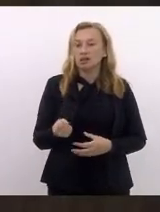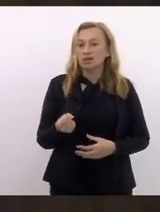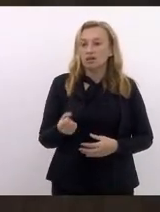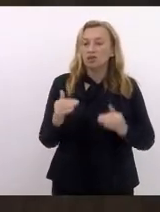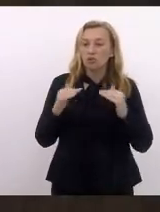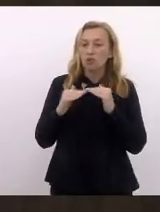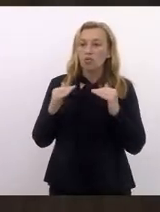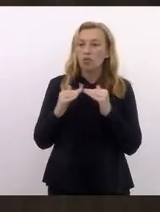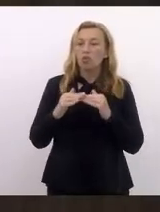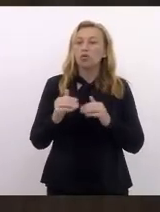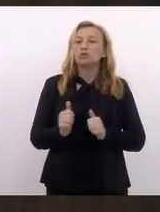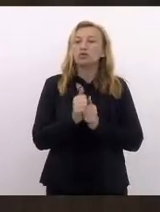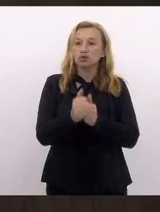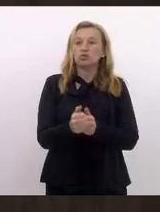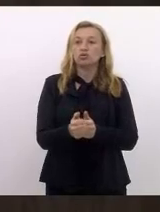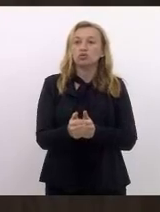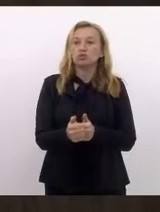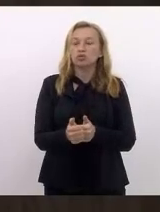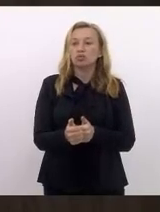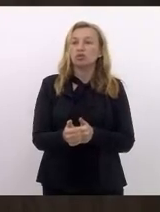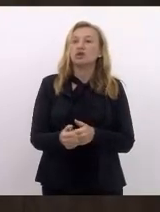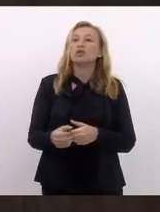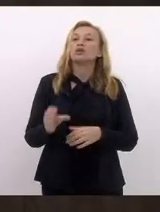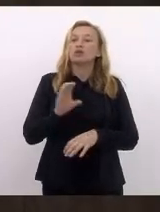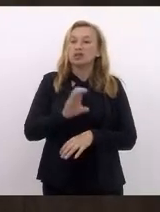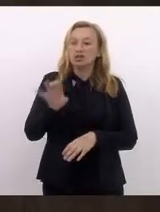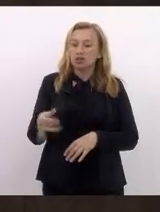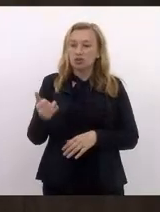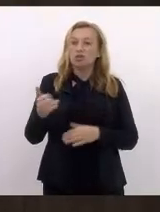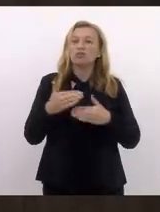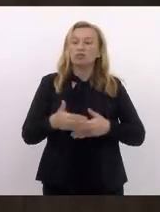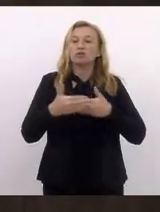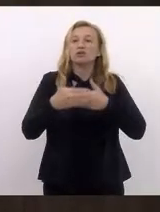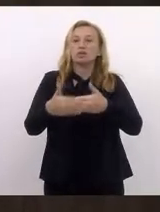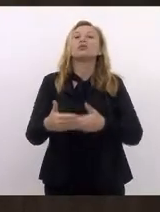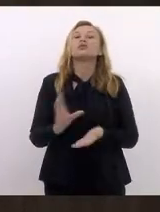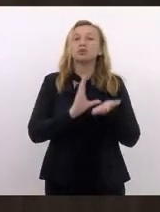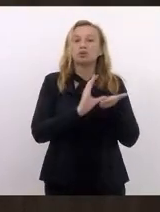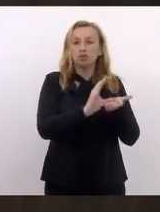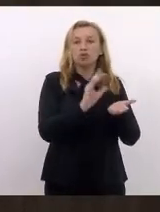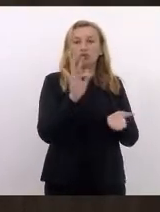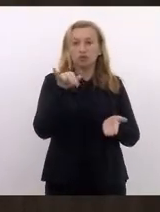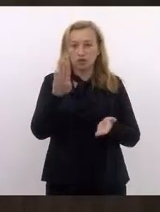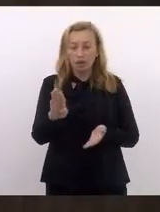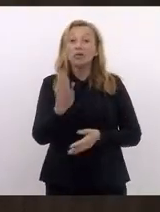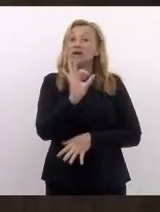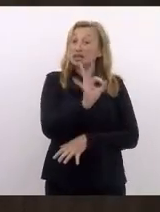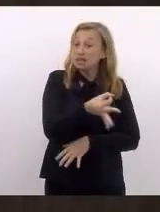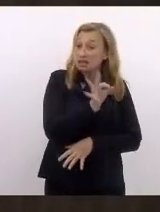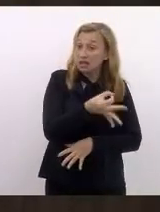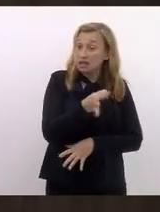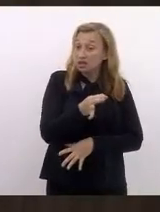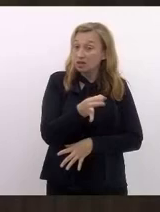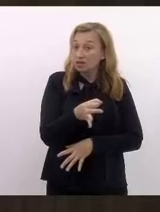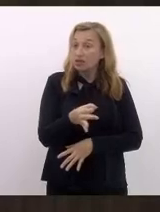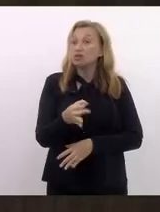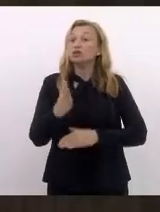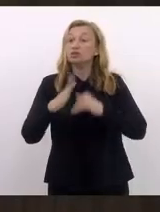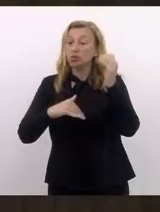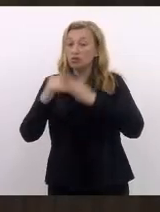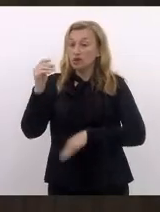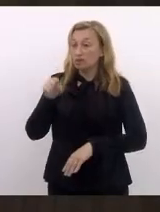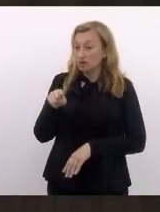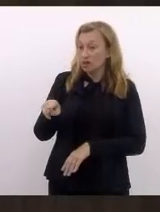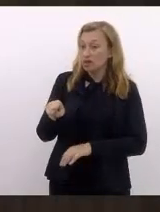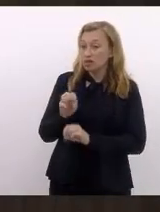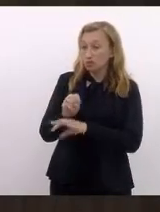nos termos do substitutivo da ccj e vamos continuar avançando com o recurso do fundeb para que de fato da carreira dos profissionais